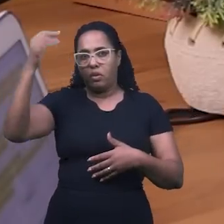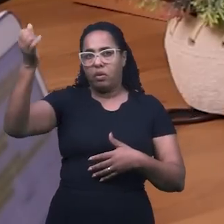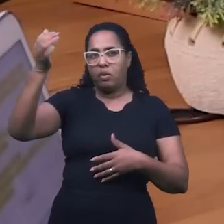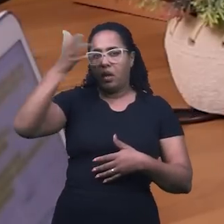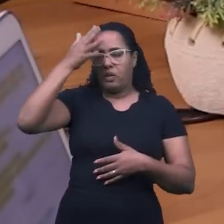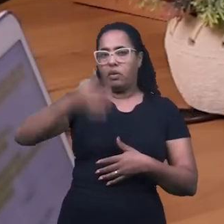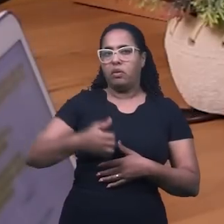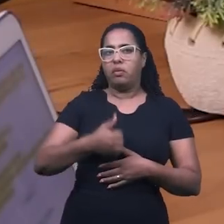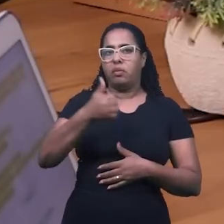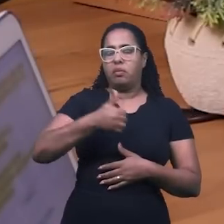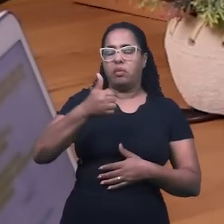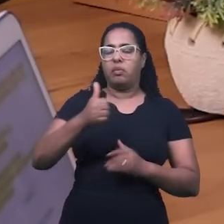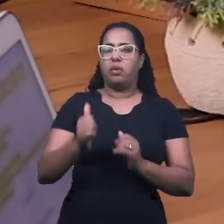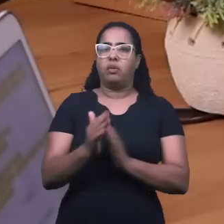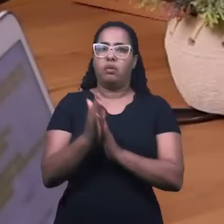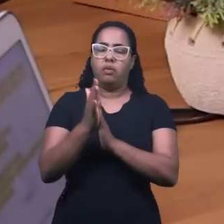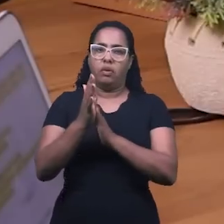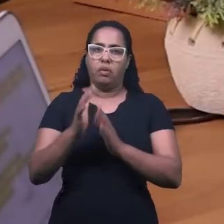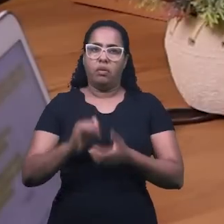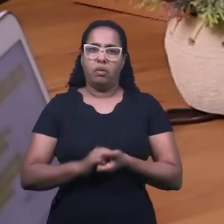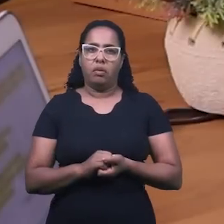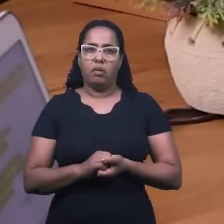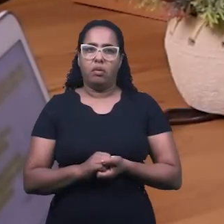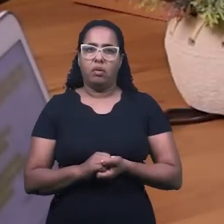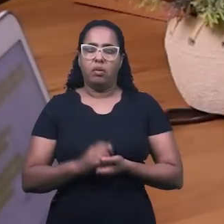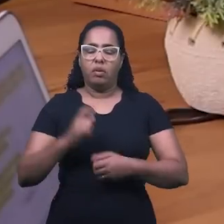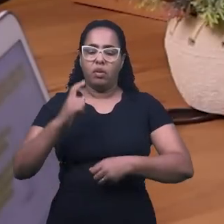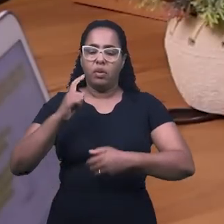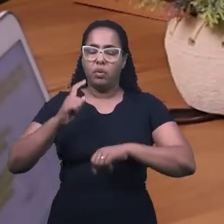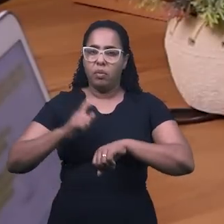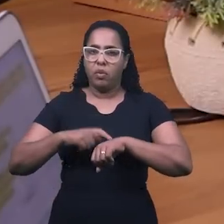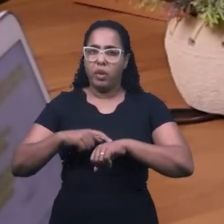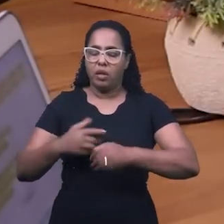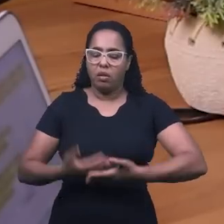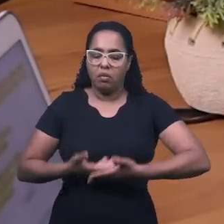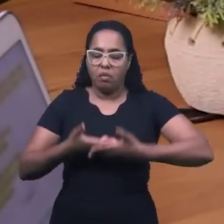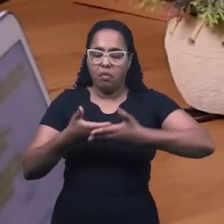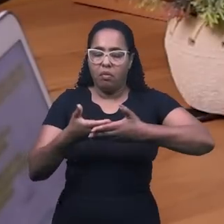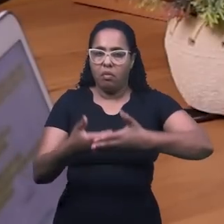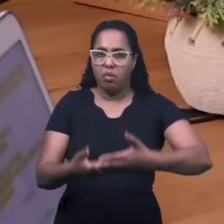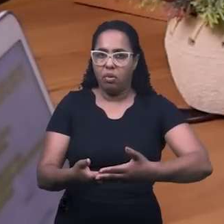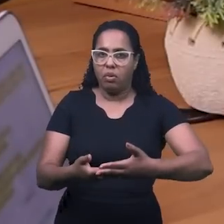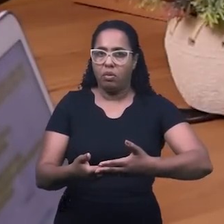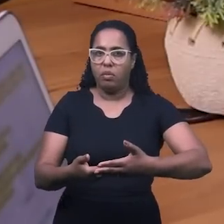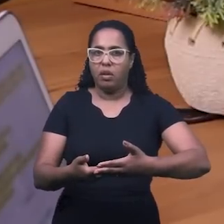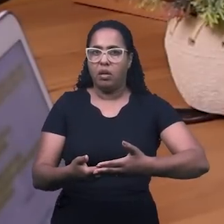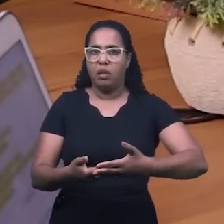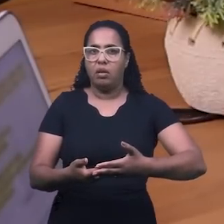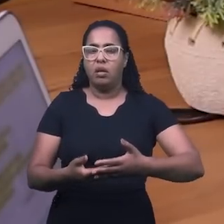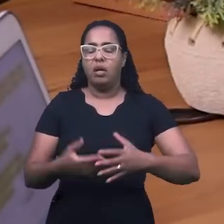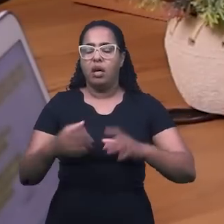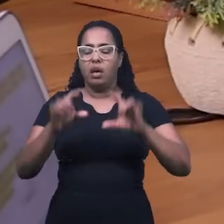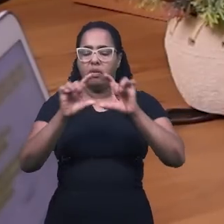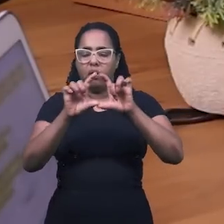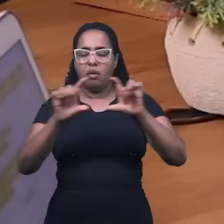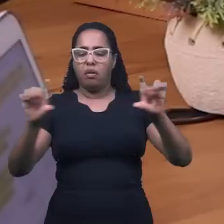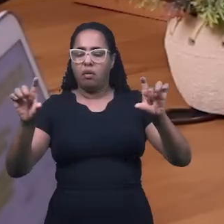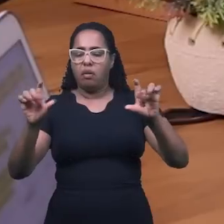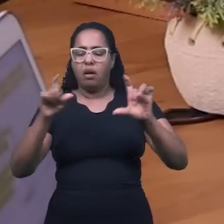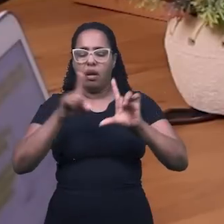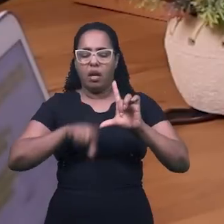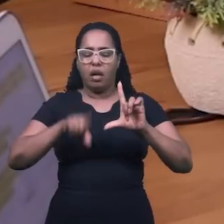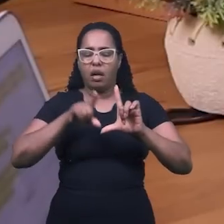Ali o Senhor me deu a revelação do primeiro louvor, colocando ela para dormir. E veio